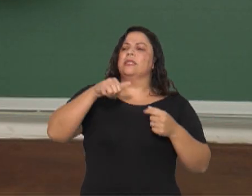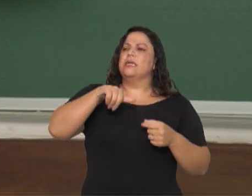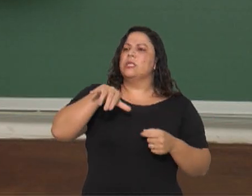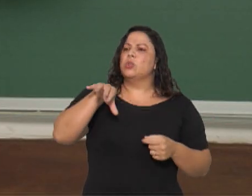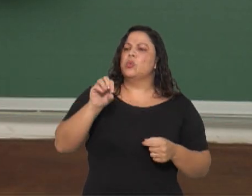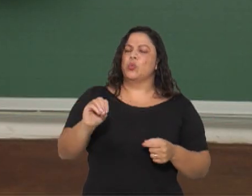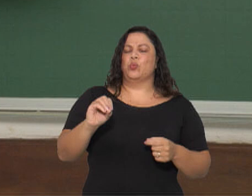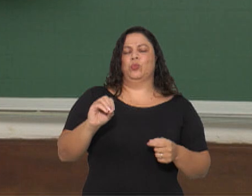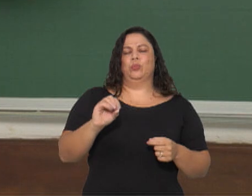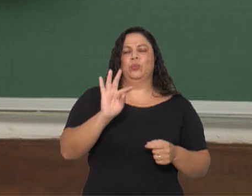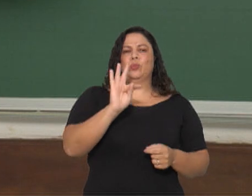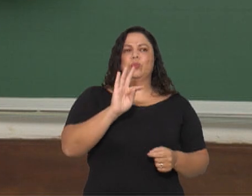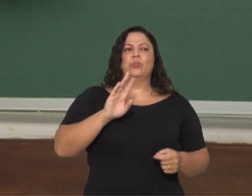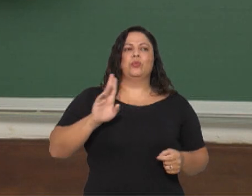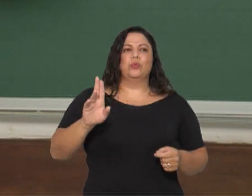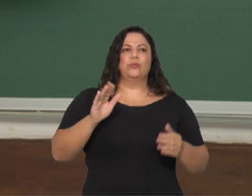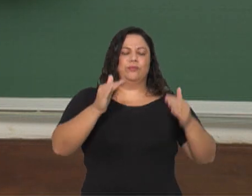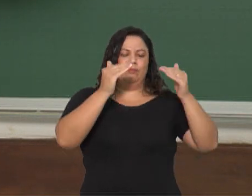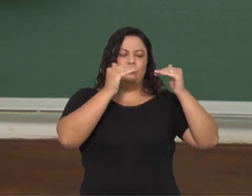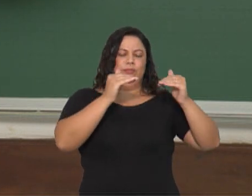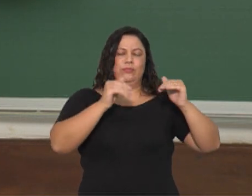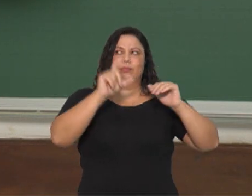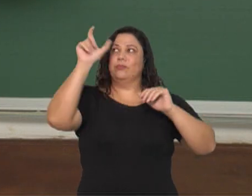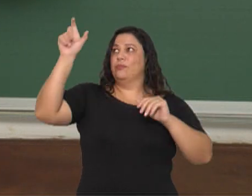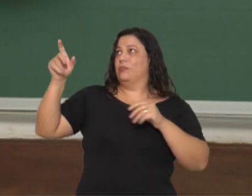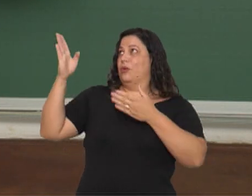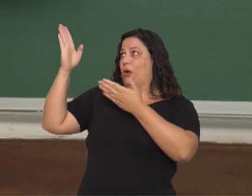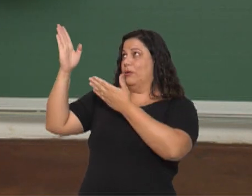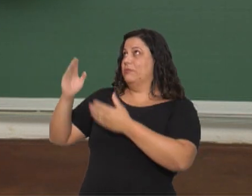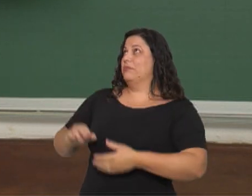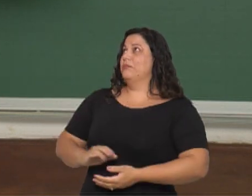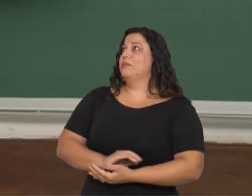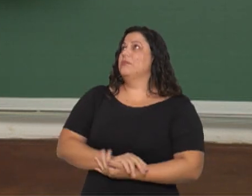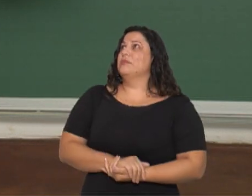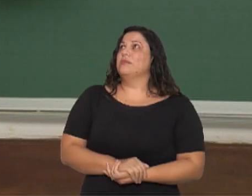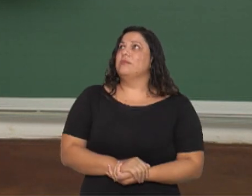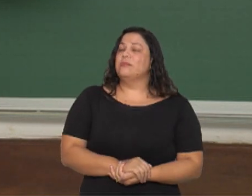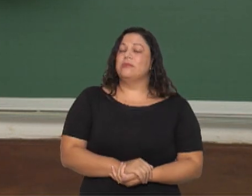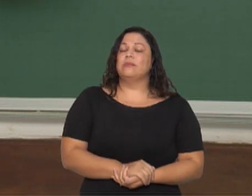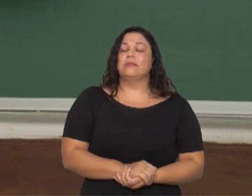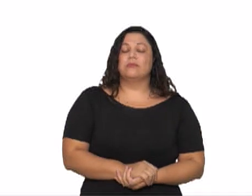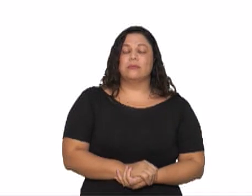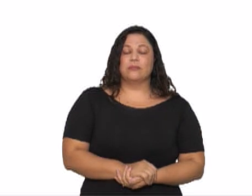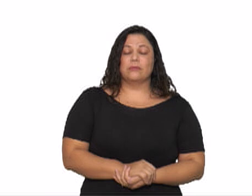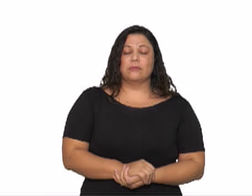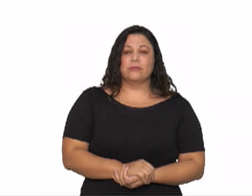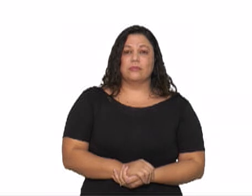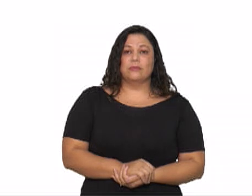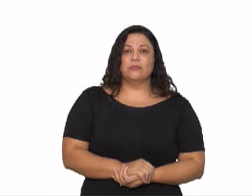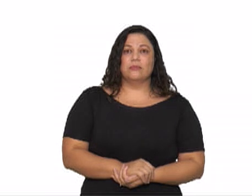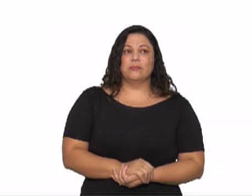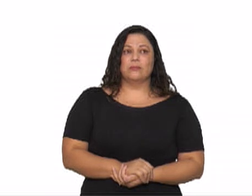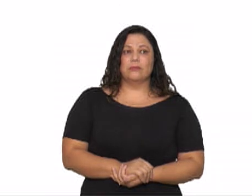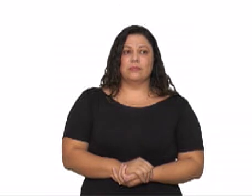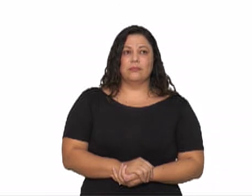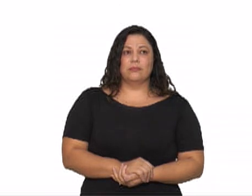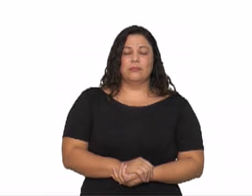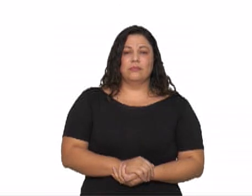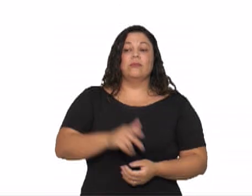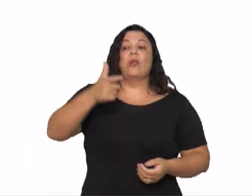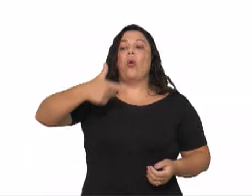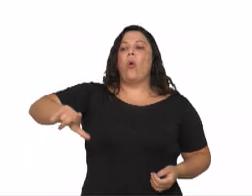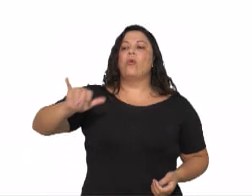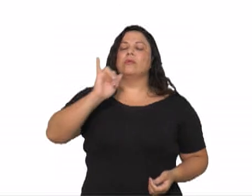ele haria. Nosotros haríamos, vosotros haríais, ellos harían, certo? Olha mais um exemplo de um